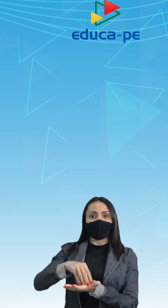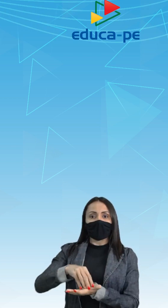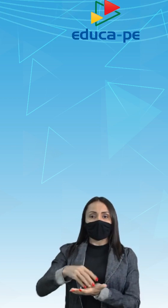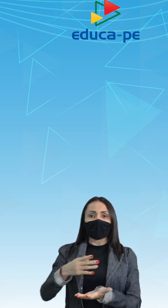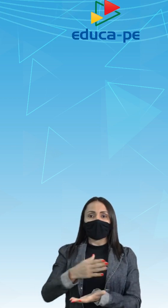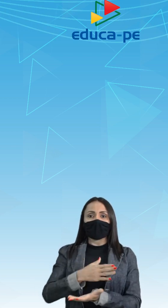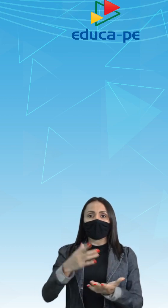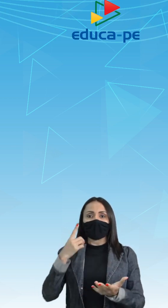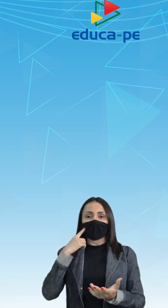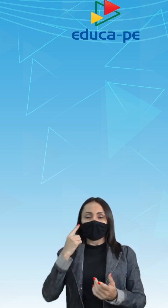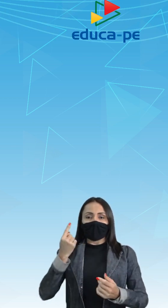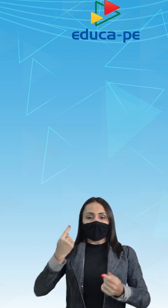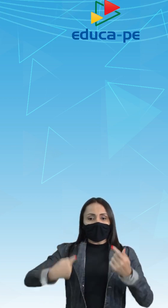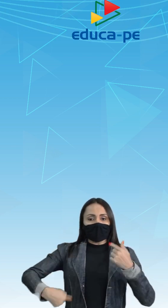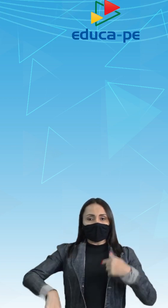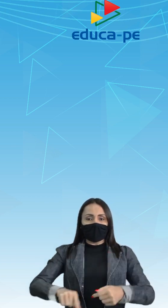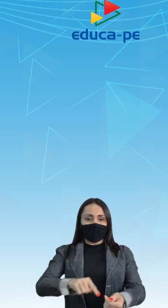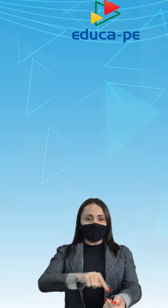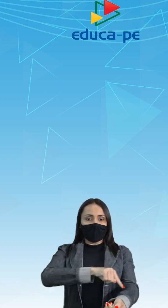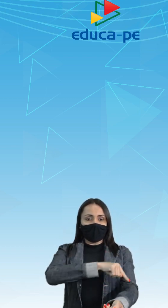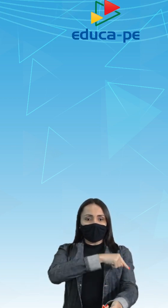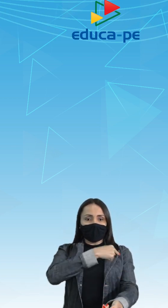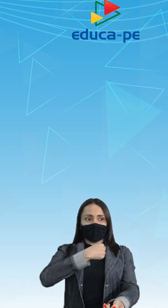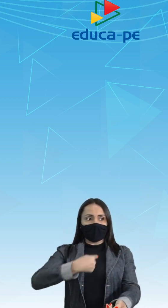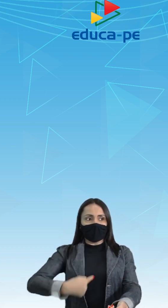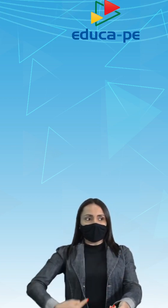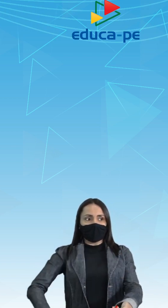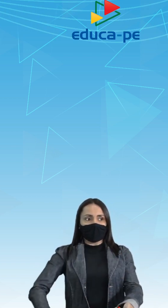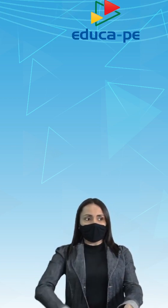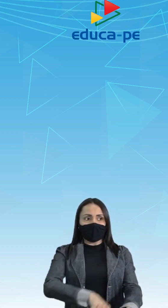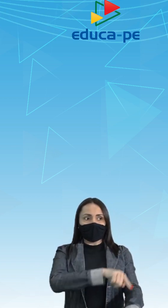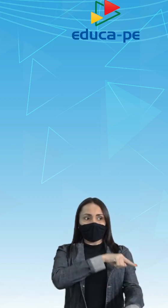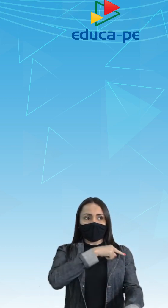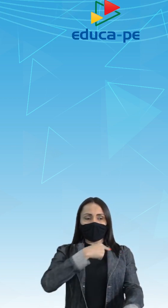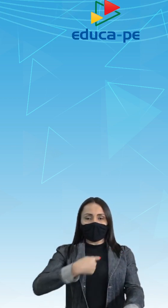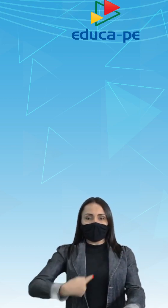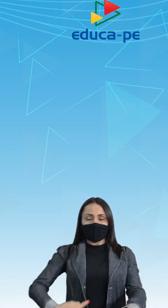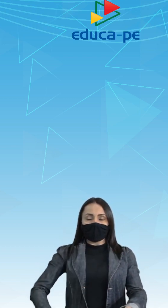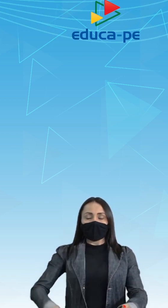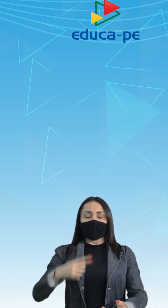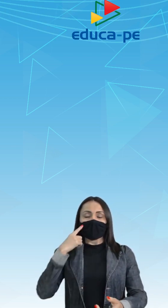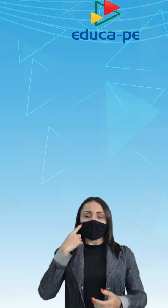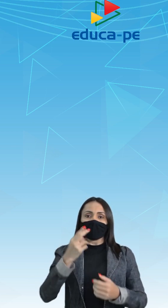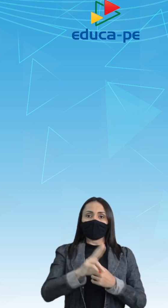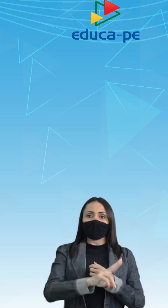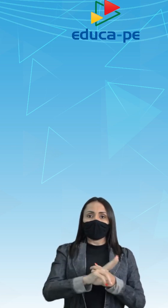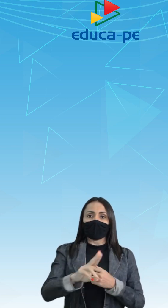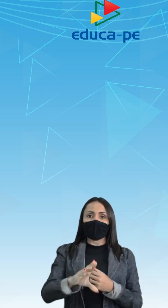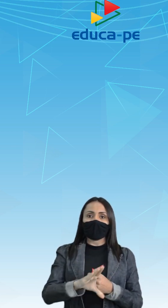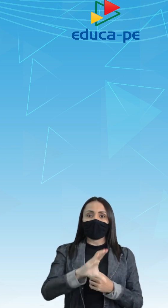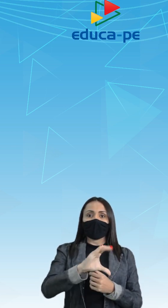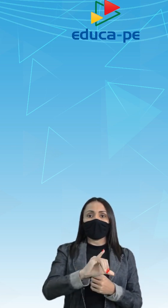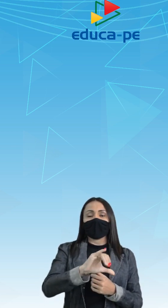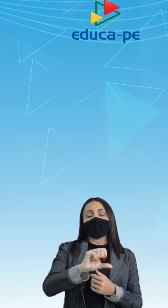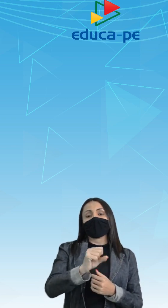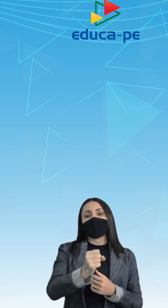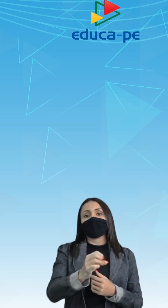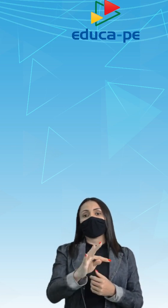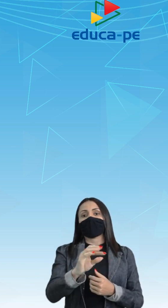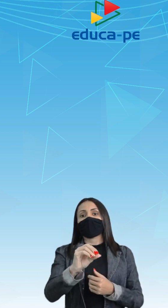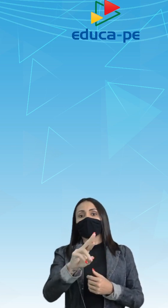de artérias. Este movimento aí de contração, ele vai ser chamado de sístole. Já